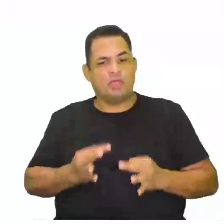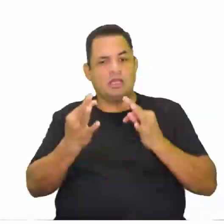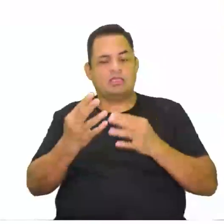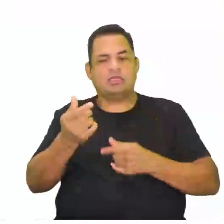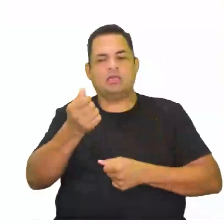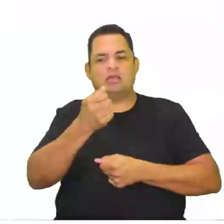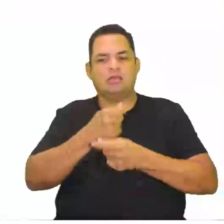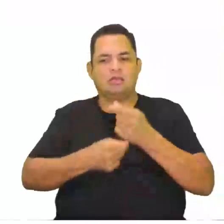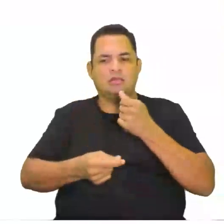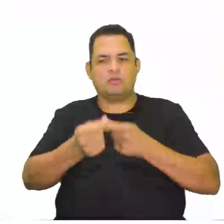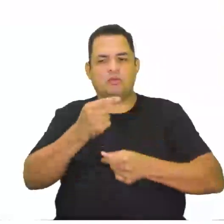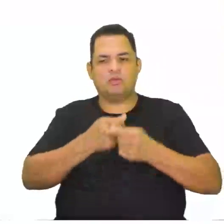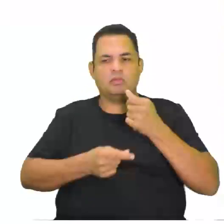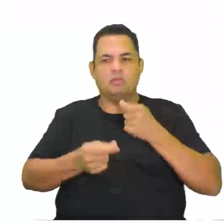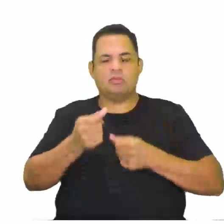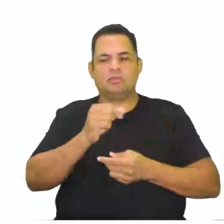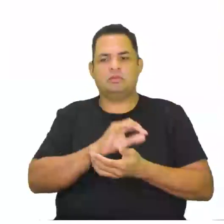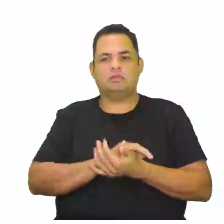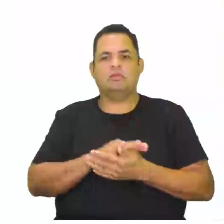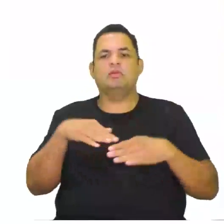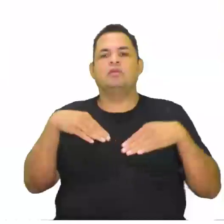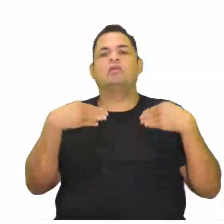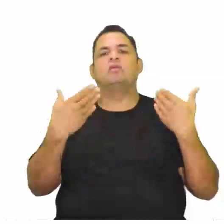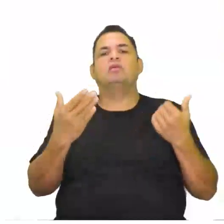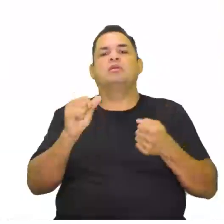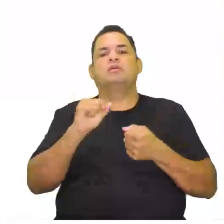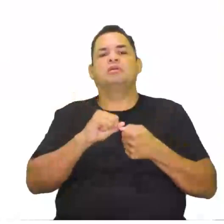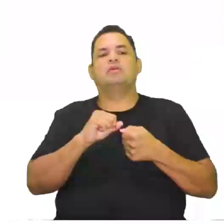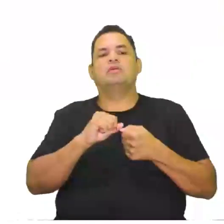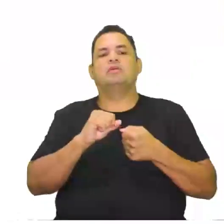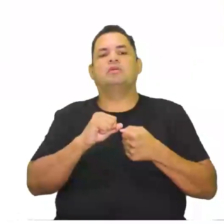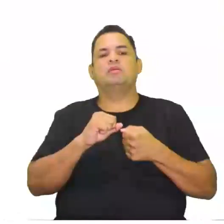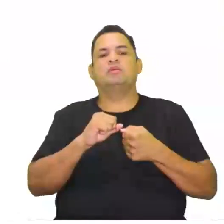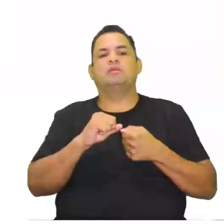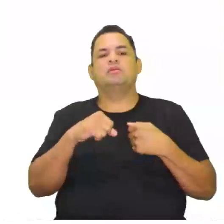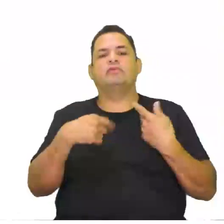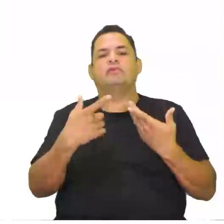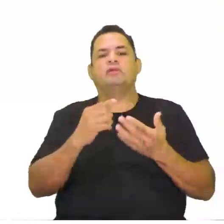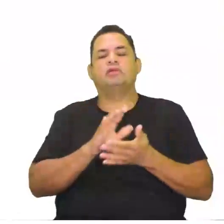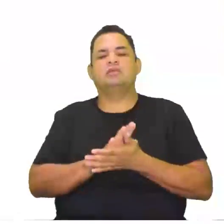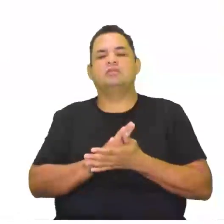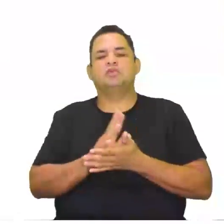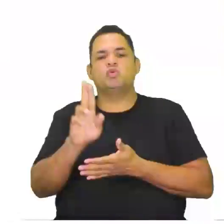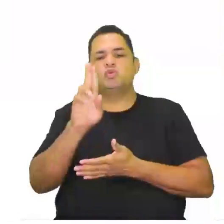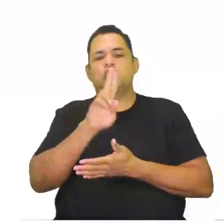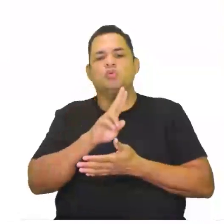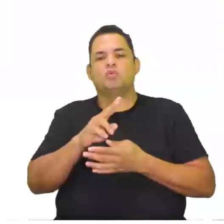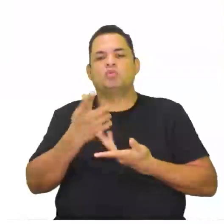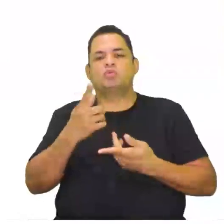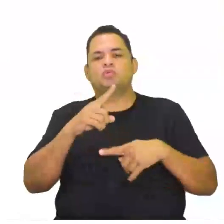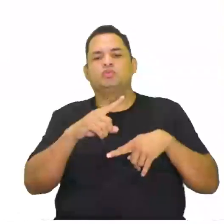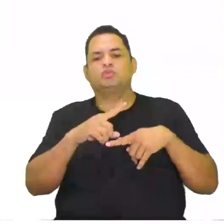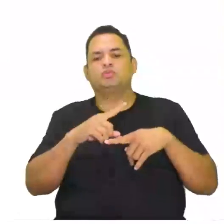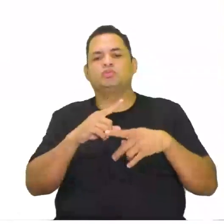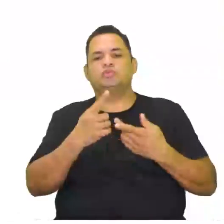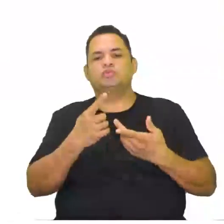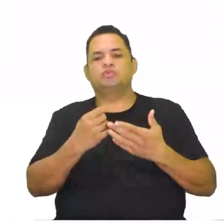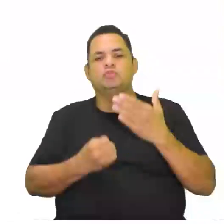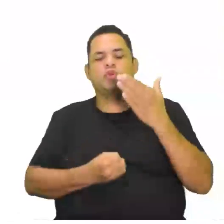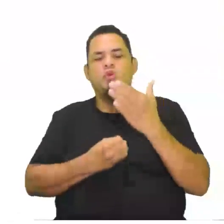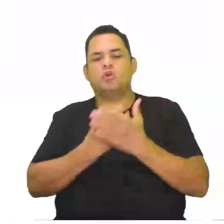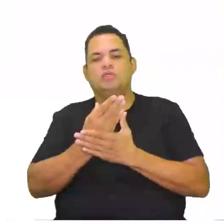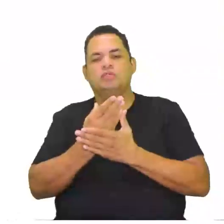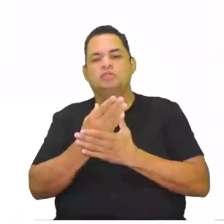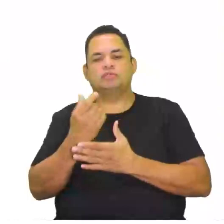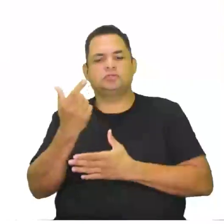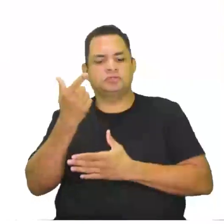aqui, quando a gente faz isso, o uso de fontes renováveis, a gente pode até estar observando